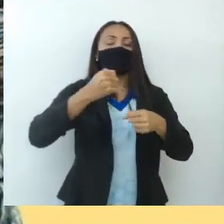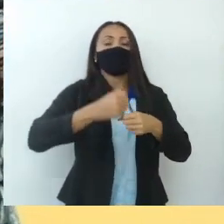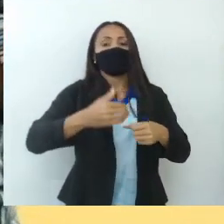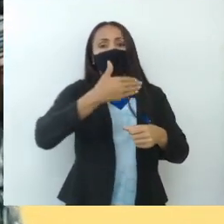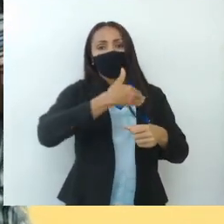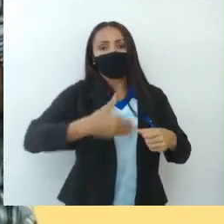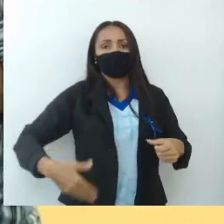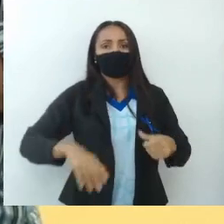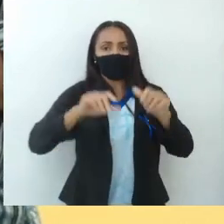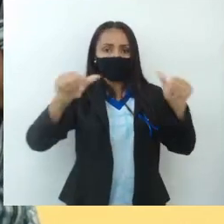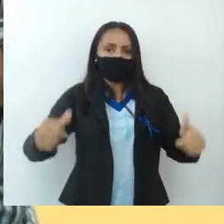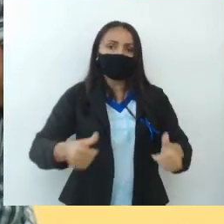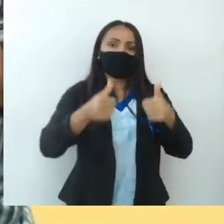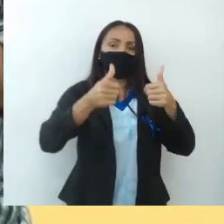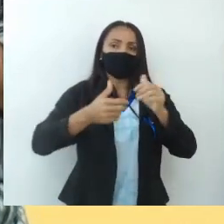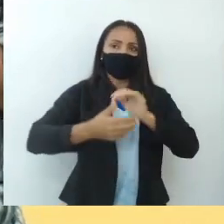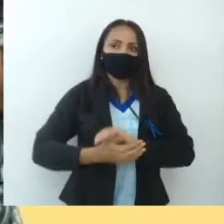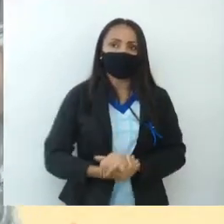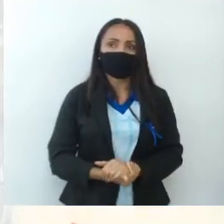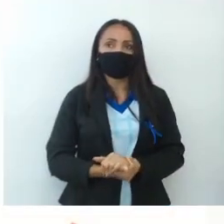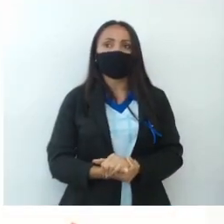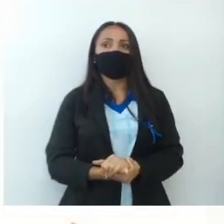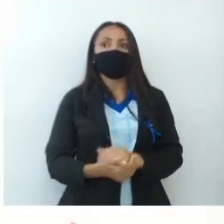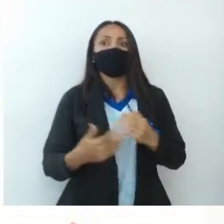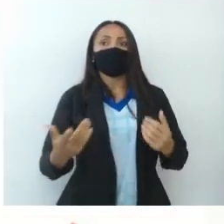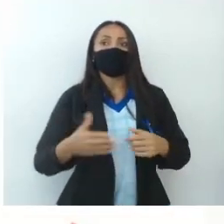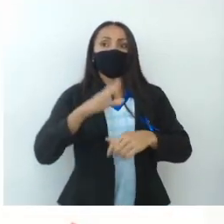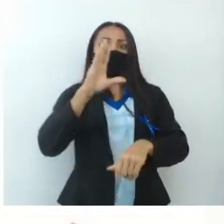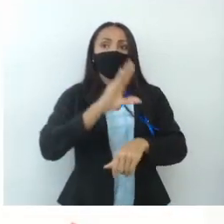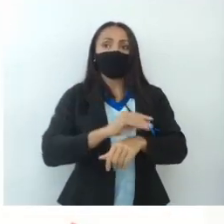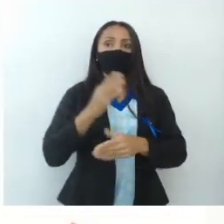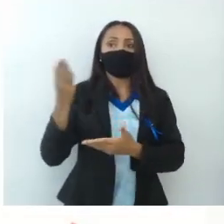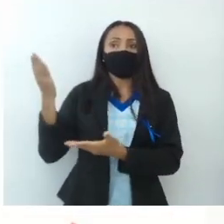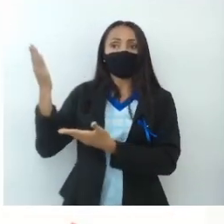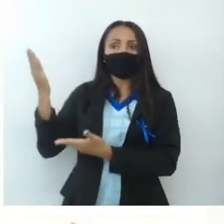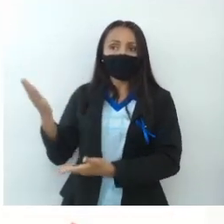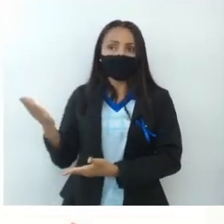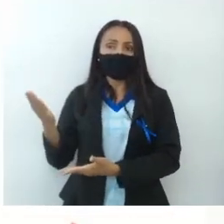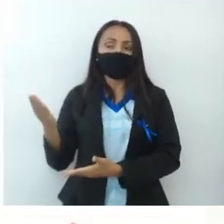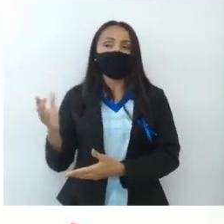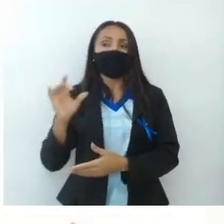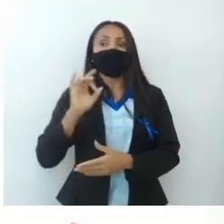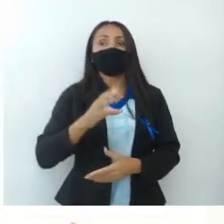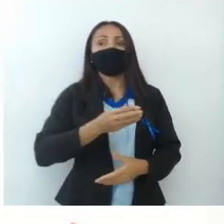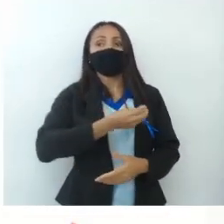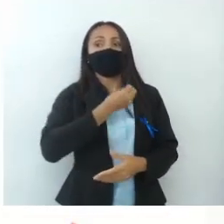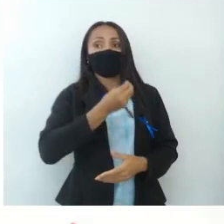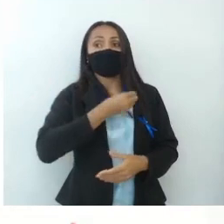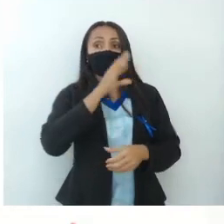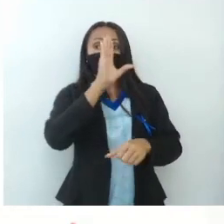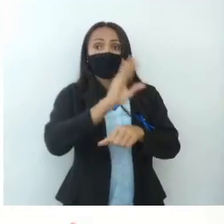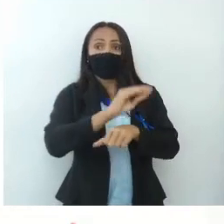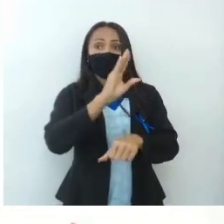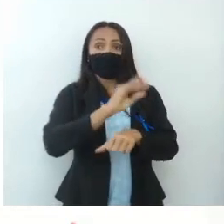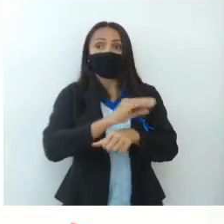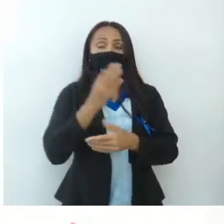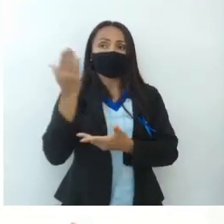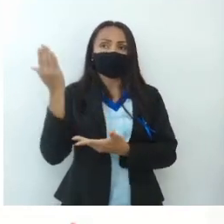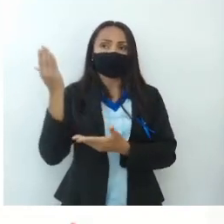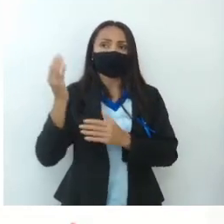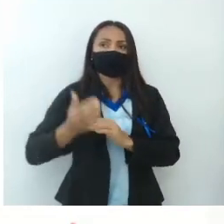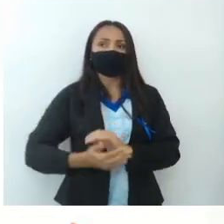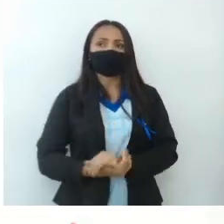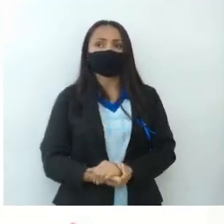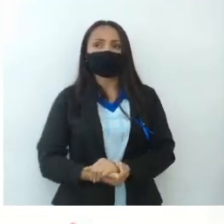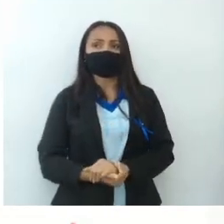Princesa Isabel. Nós temos uma foto aqui de algo que também só existe na fotografia. E essa foto, professor Robson,